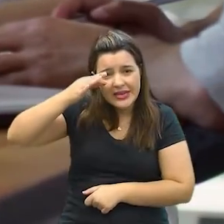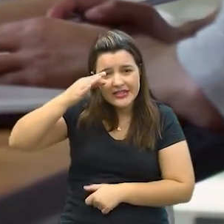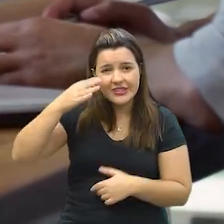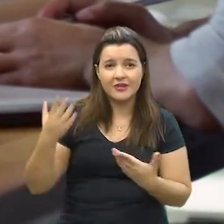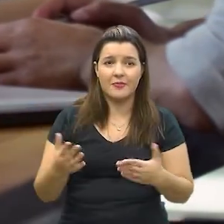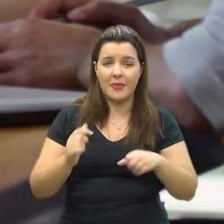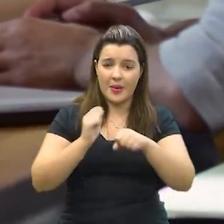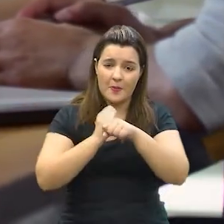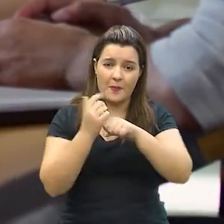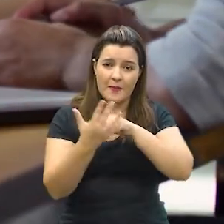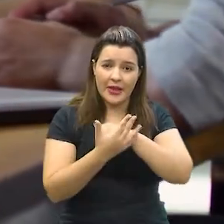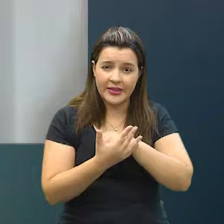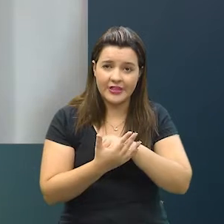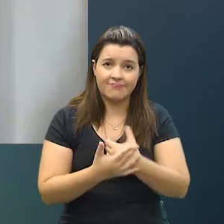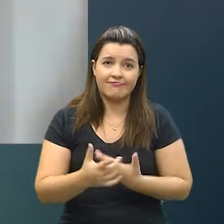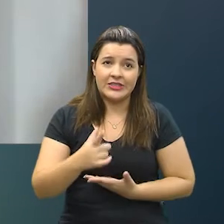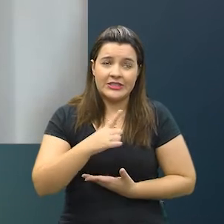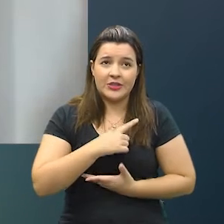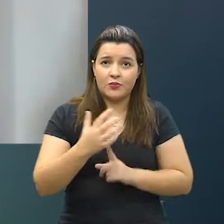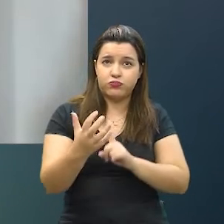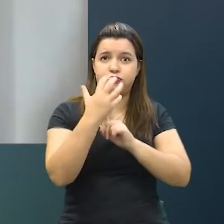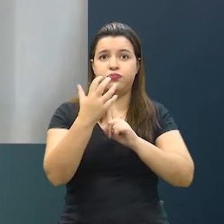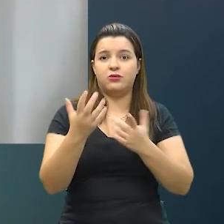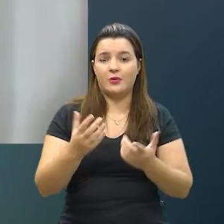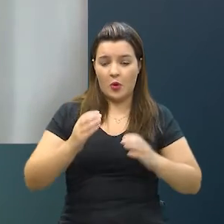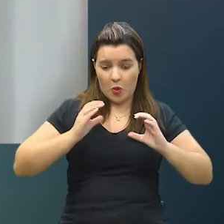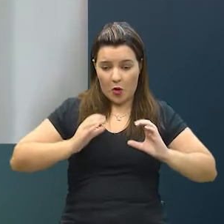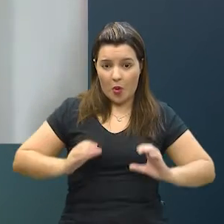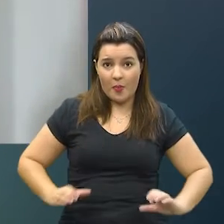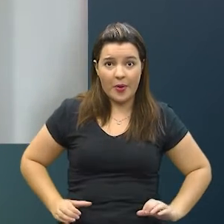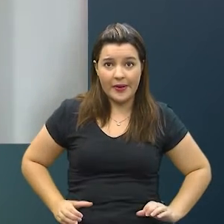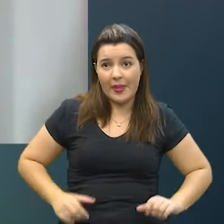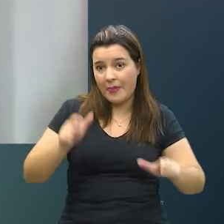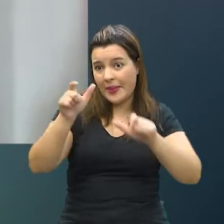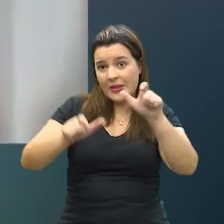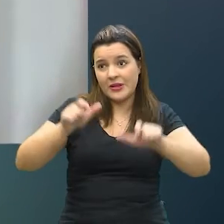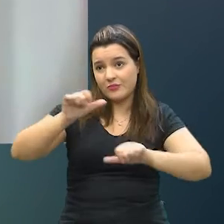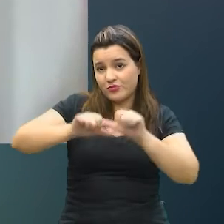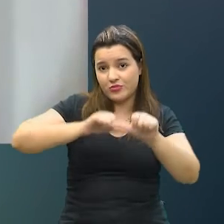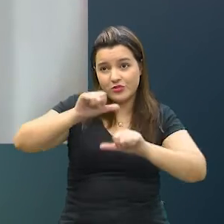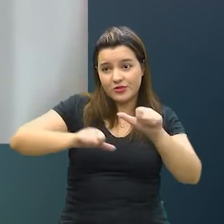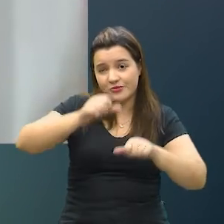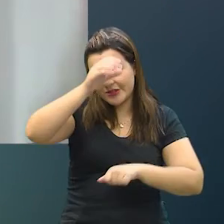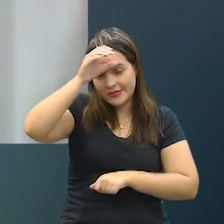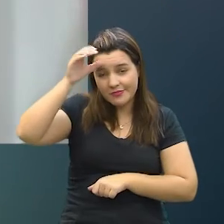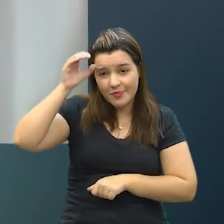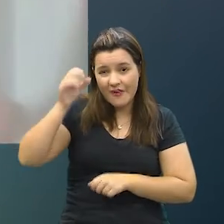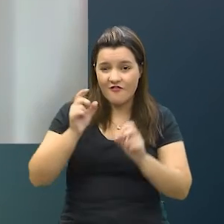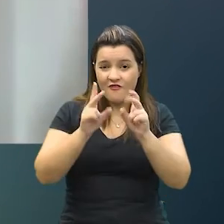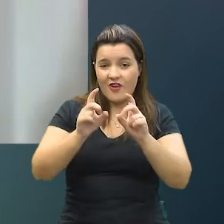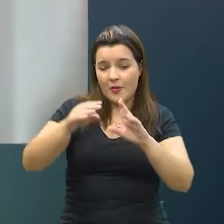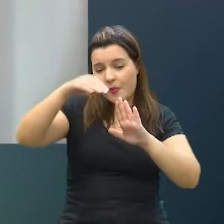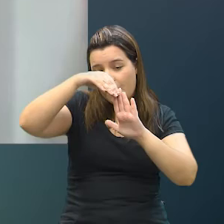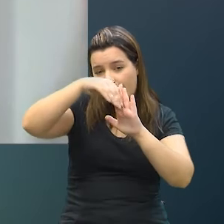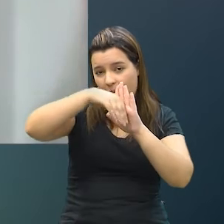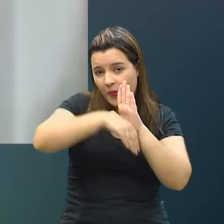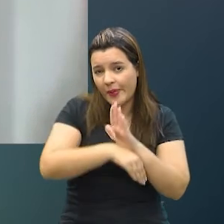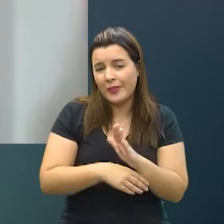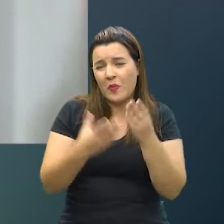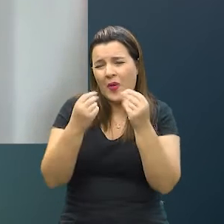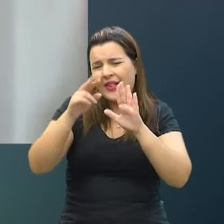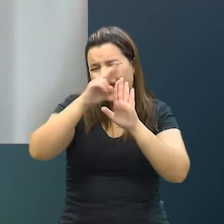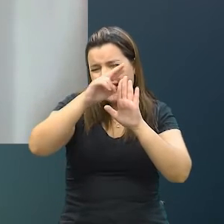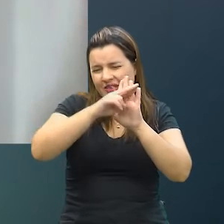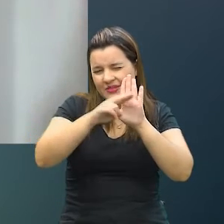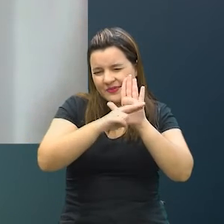onde nós tivemos, né, todo esse impacto no comportamento do consumidor, nas quedas de venda, né, com todas as